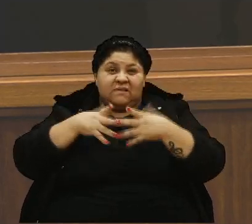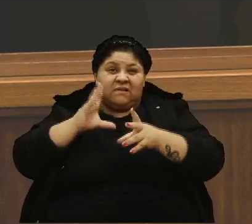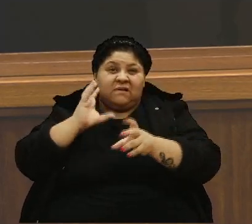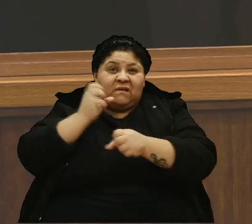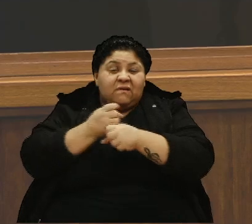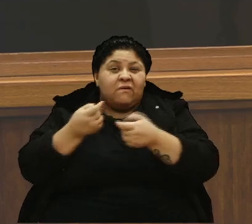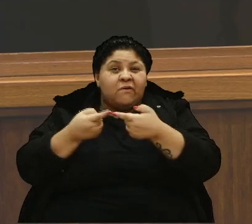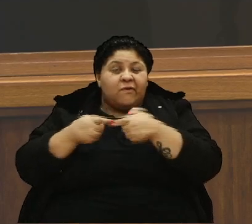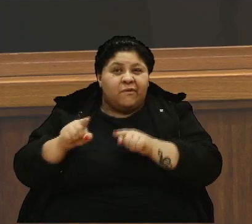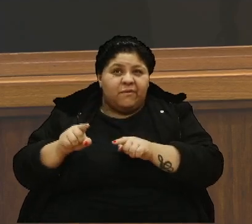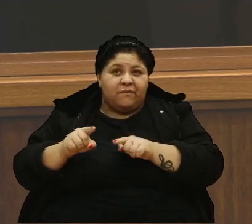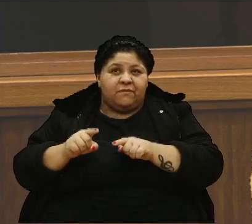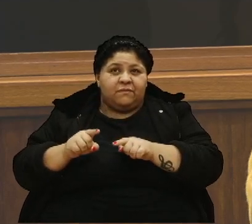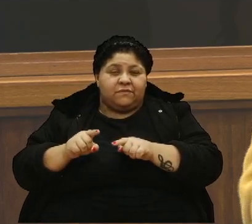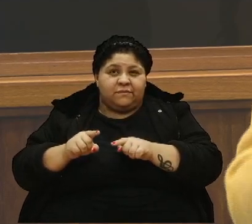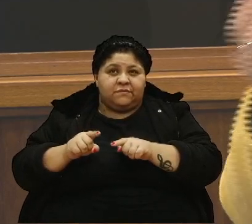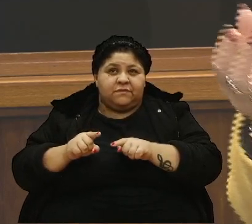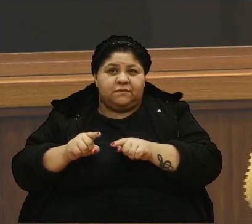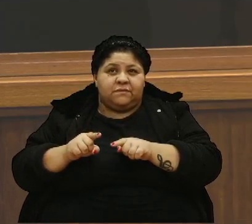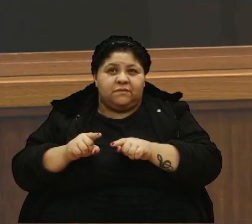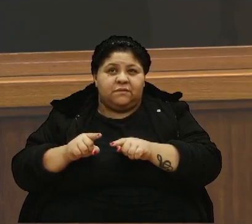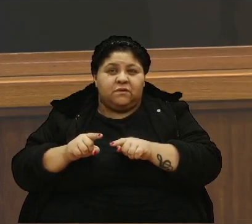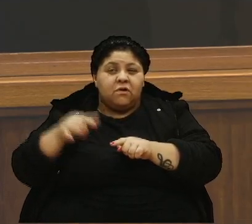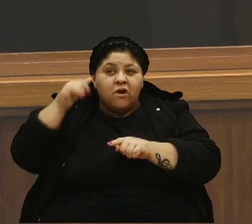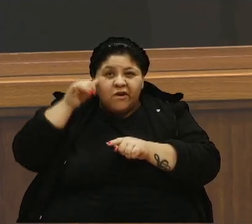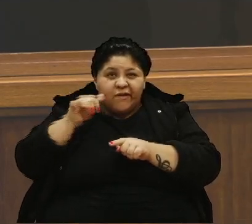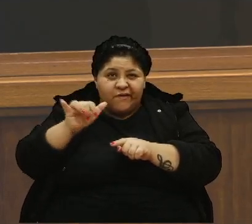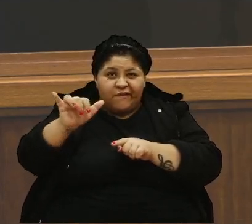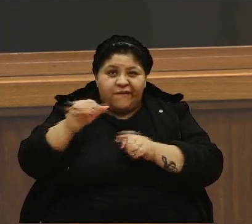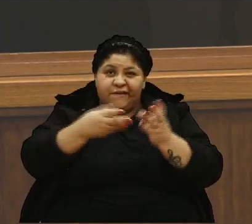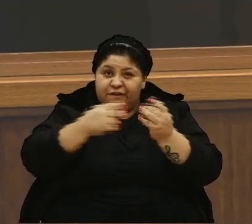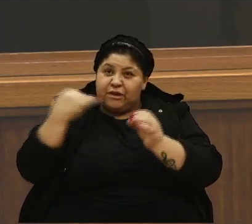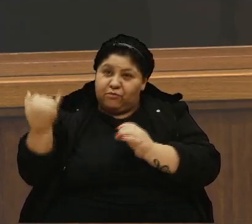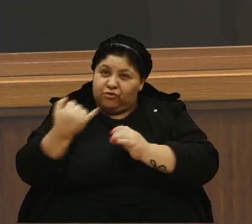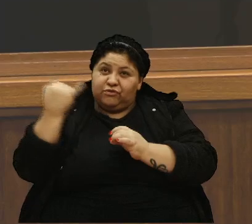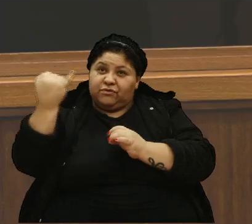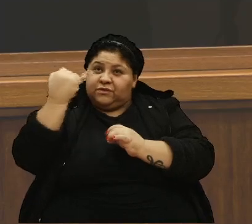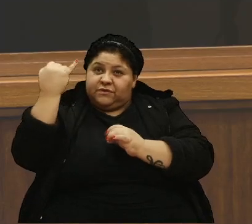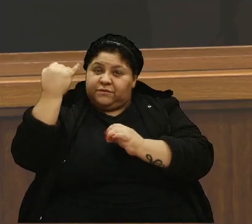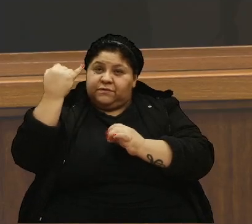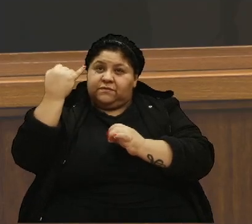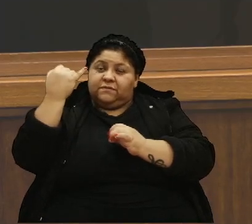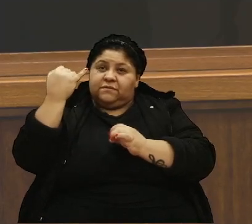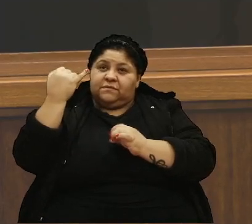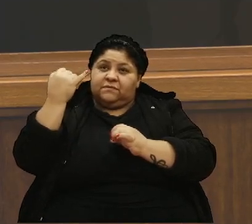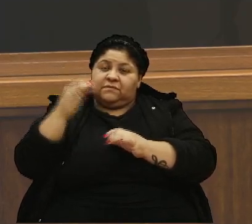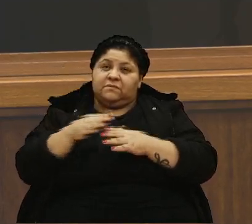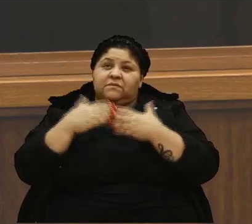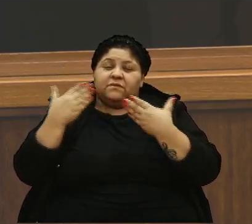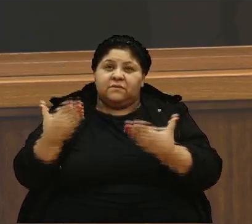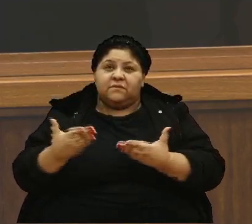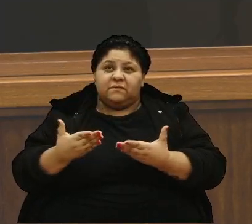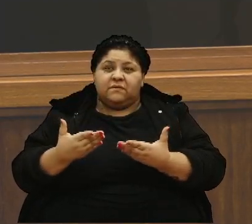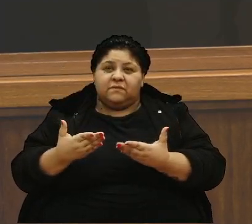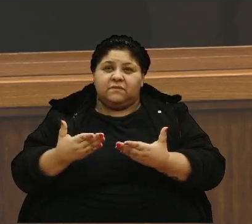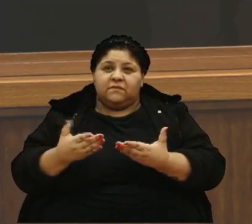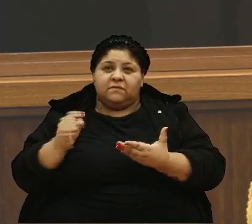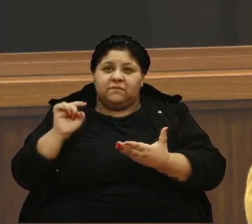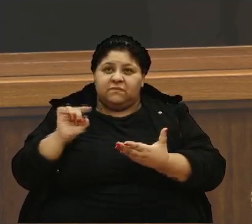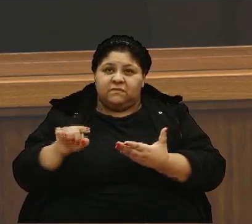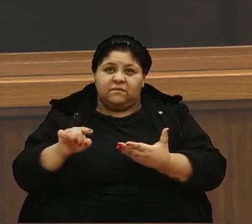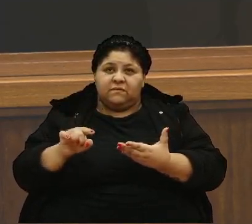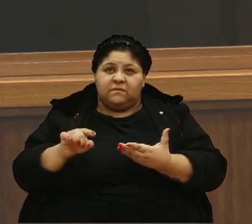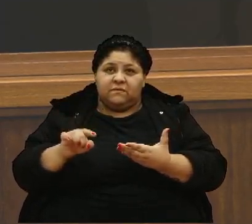a questão da prevenção, ela é muito importante. Declaração, né? De líder do Republicanos. Então, era